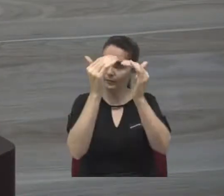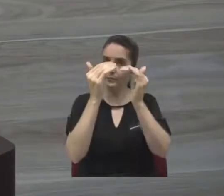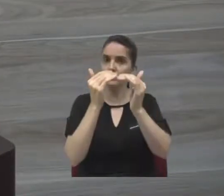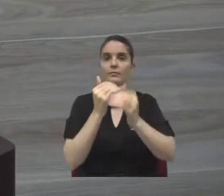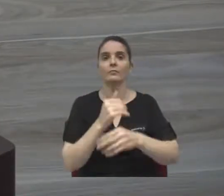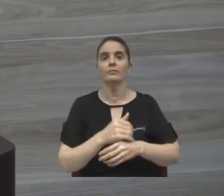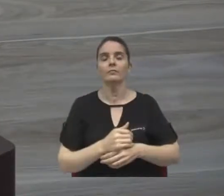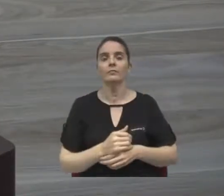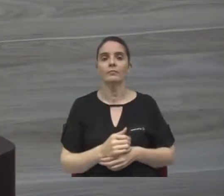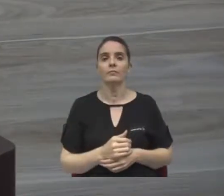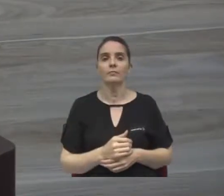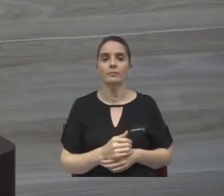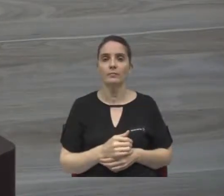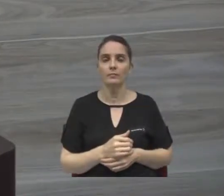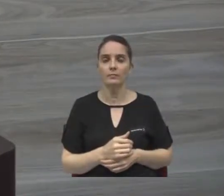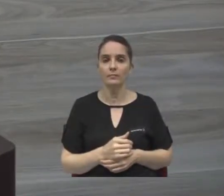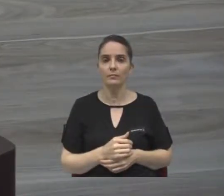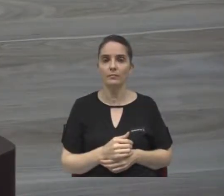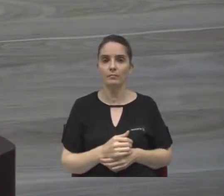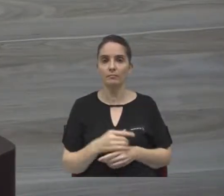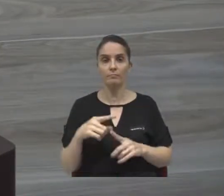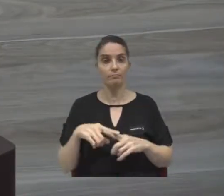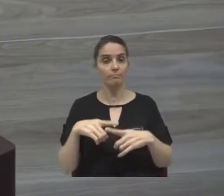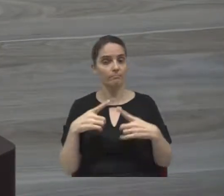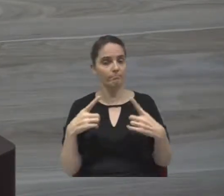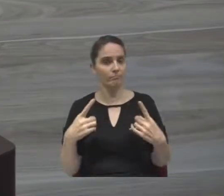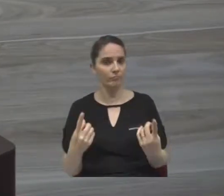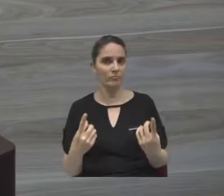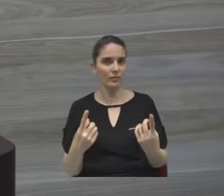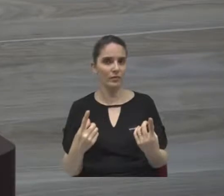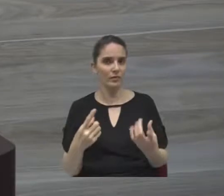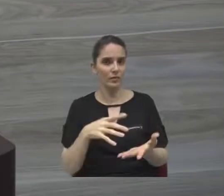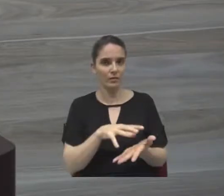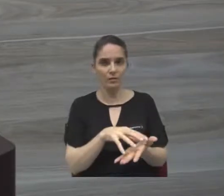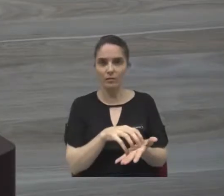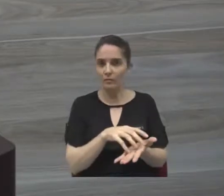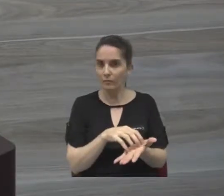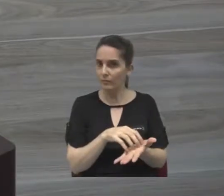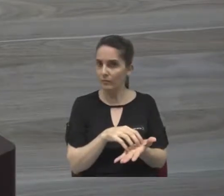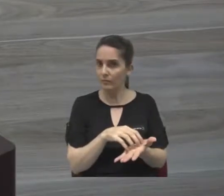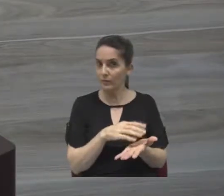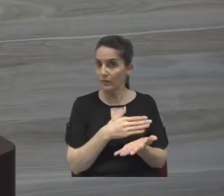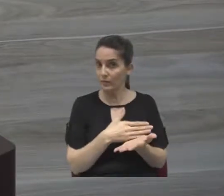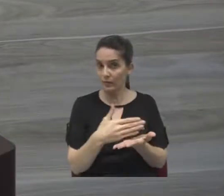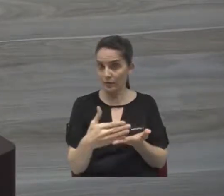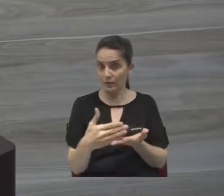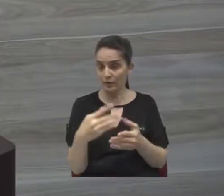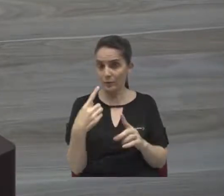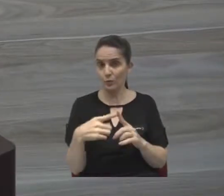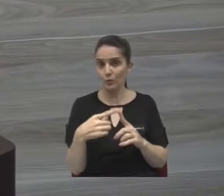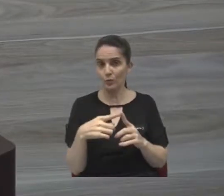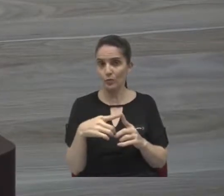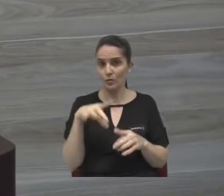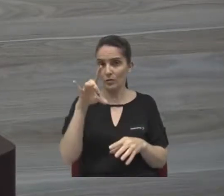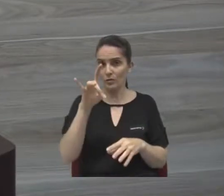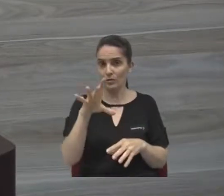senhora, mas não abrir a vaga de creche para simplesmente cumprir o